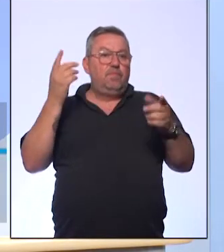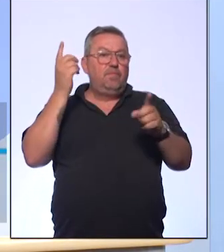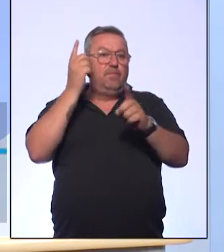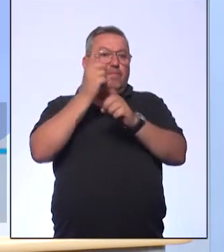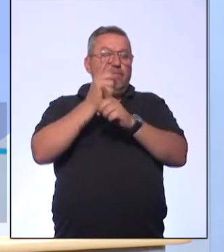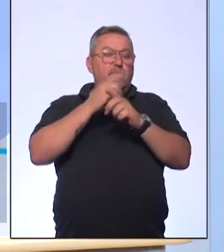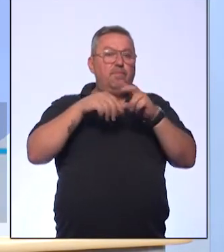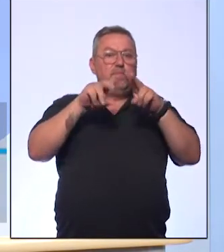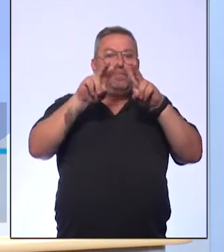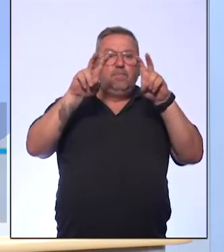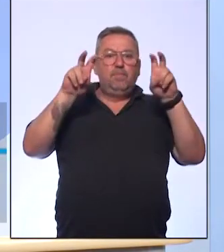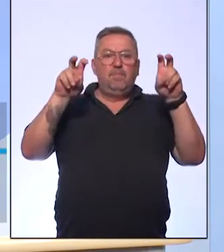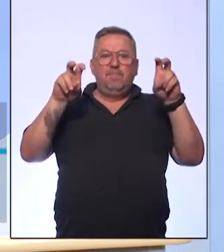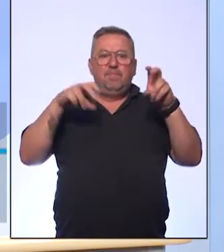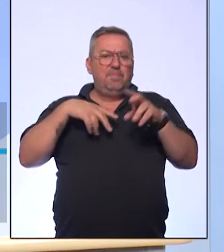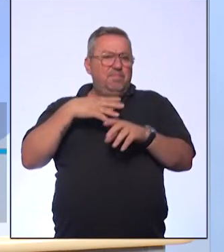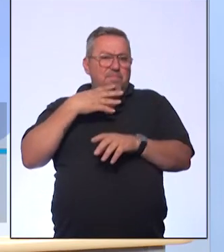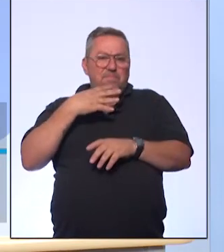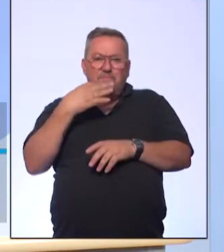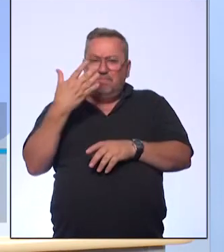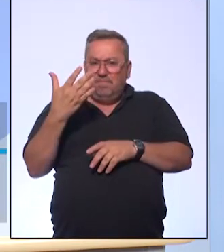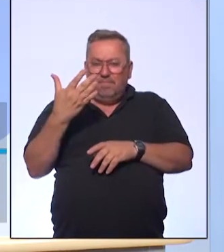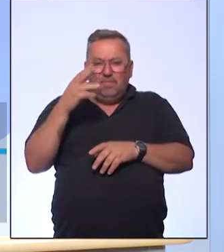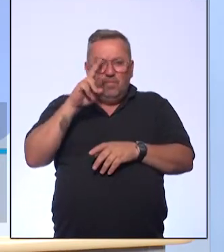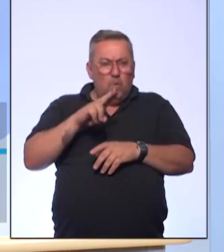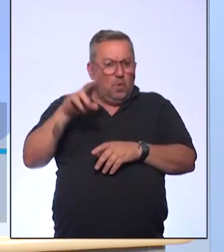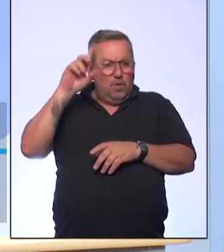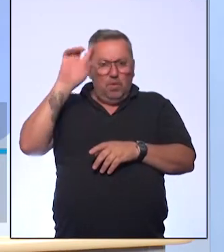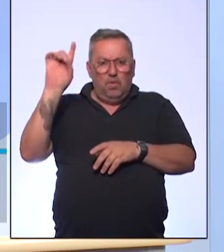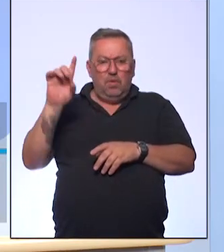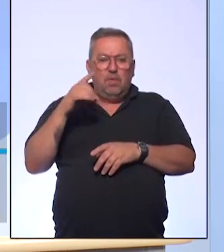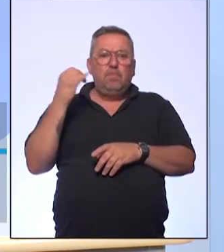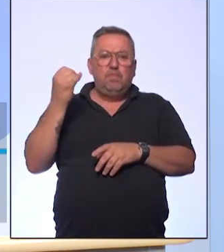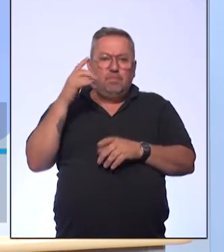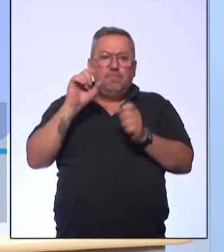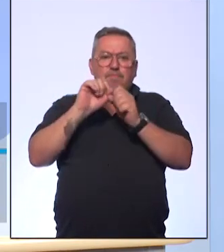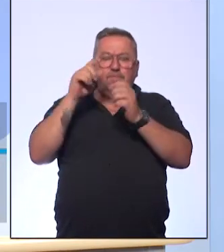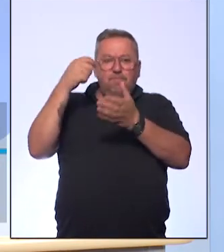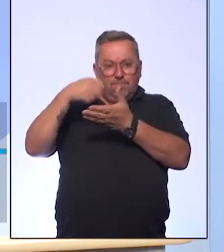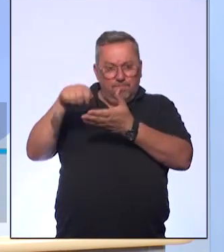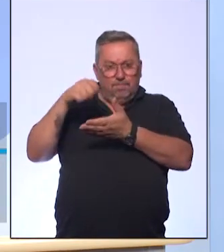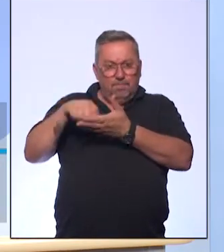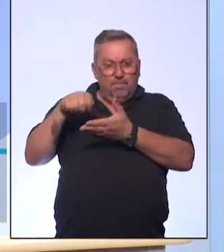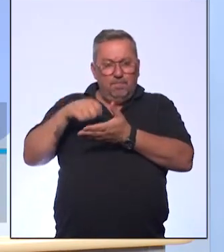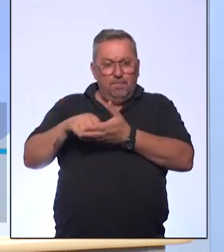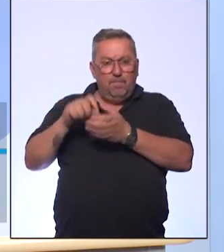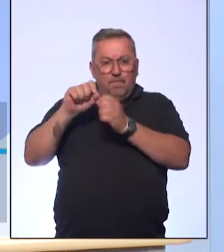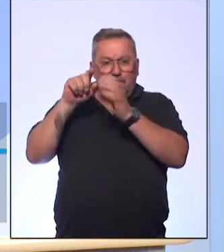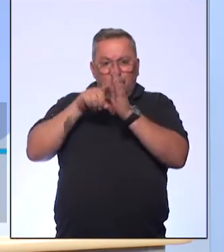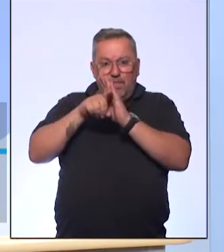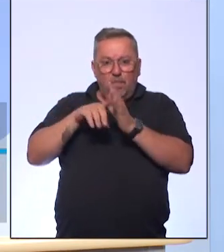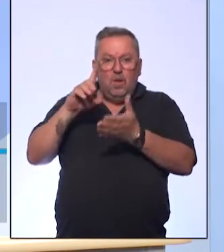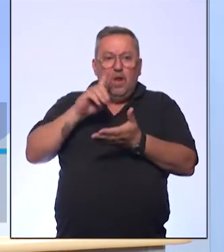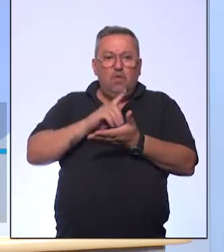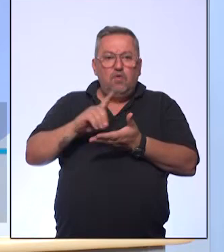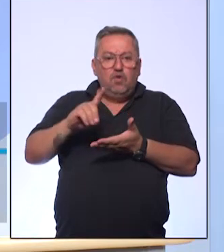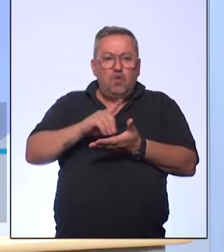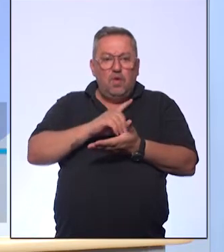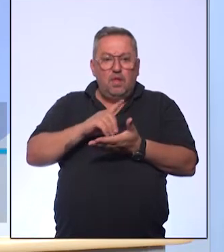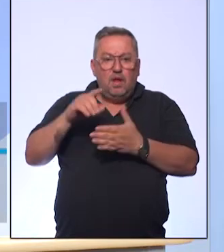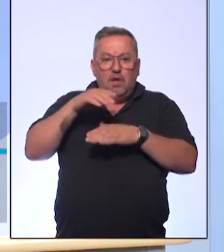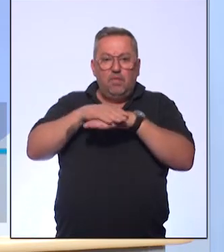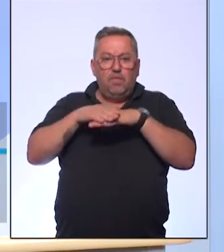um termo que não é do nosso dia a dia, não é do nosso cotidiano, é importante que vocês anotem no caderno, procurem no dicionário, conversem